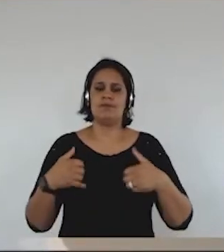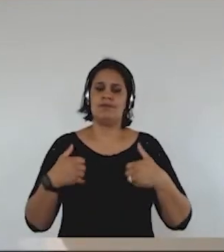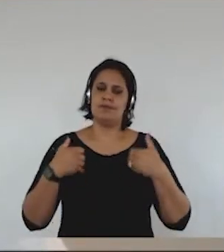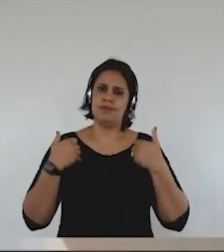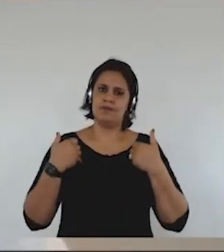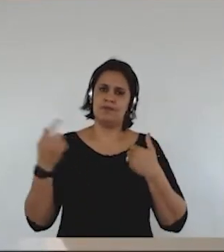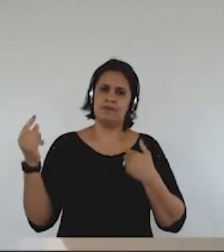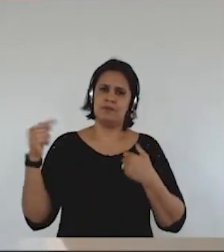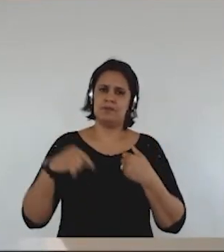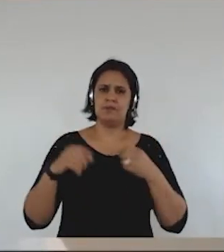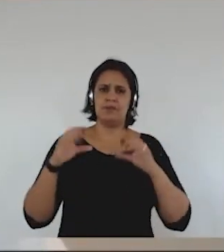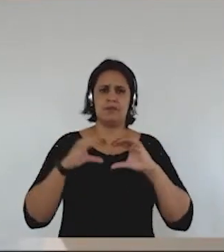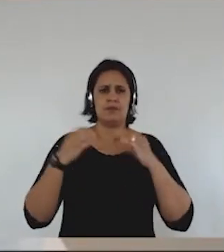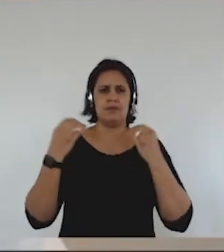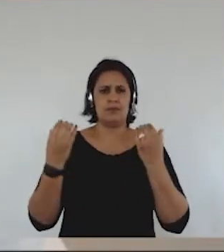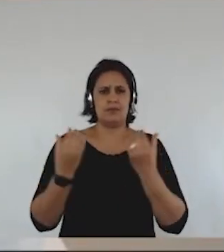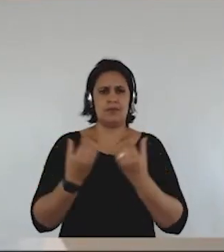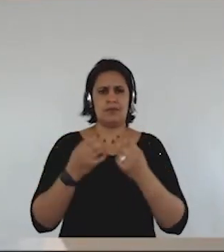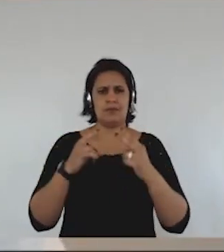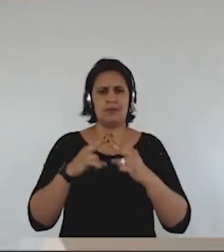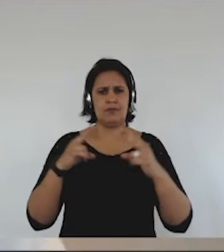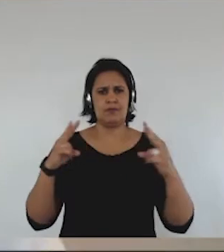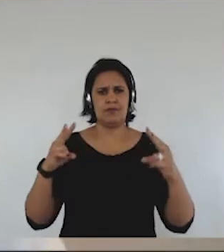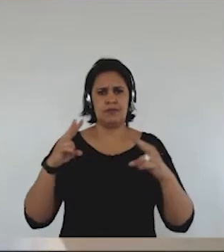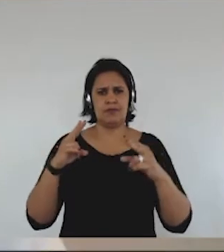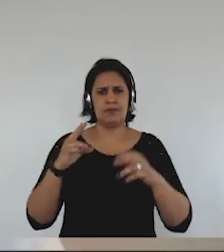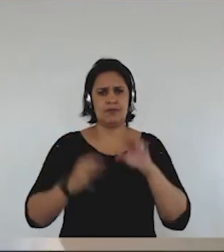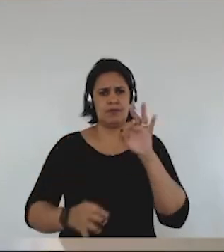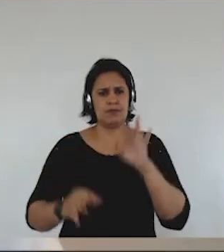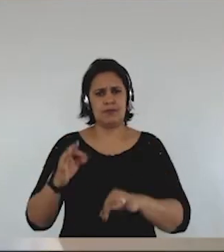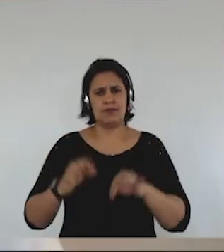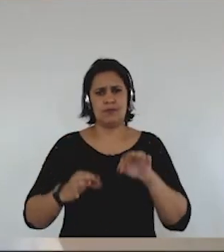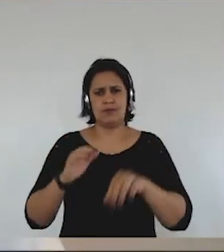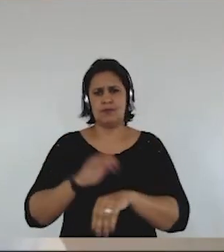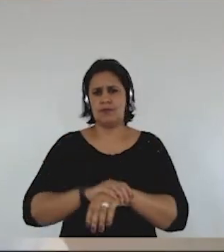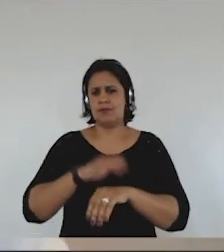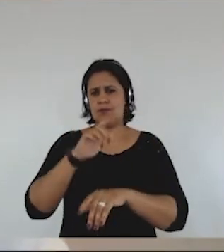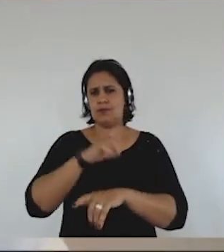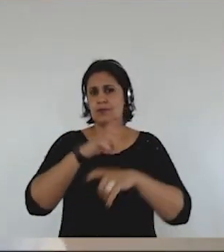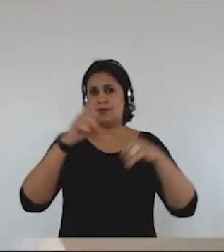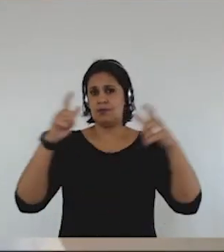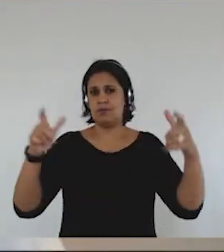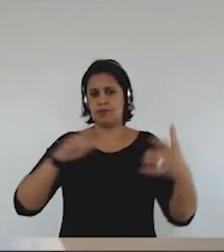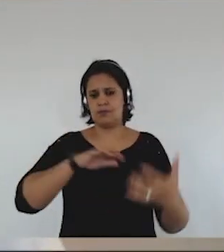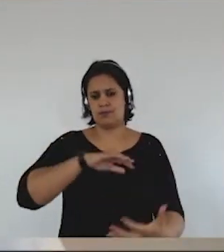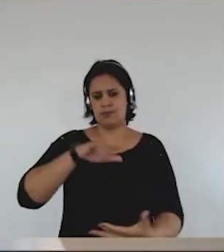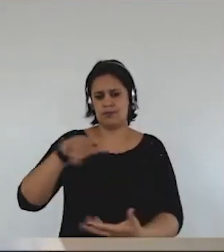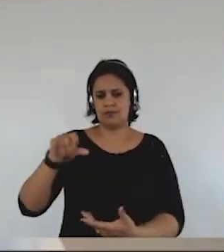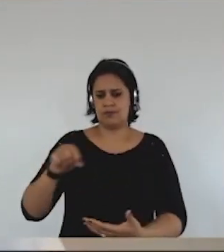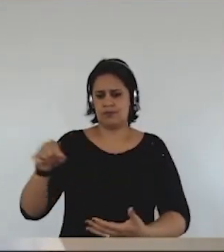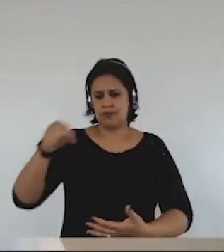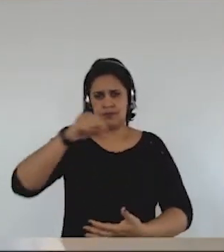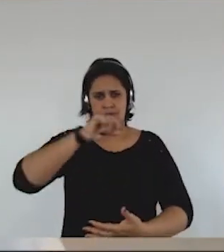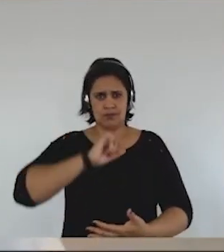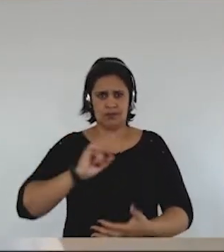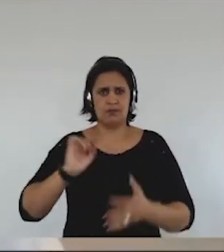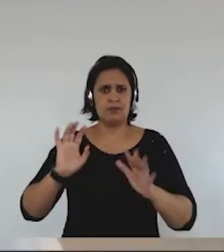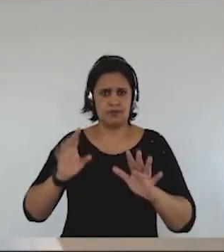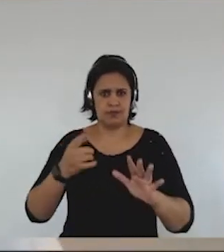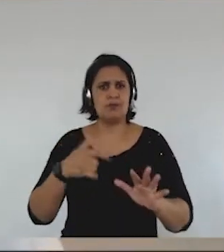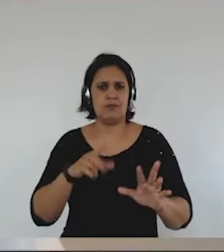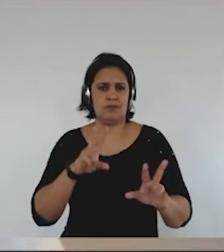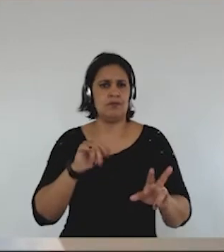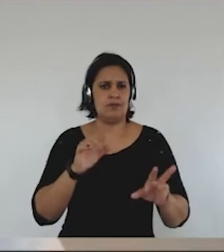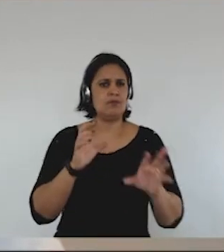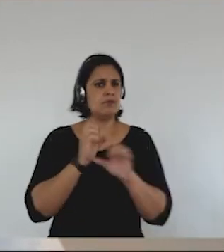maior congresso jurídico digital do mundo. Eu tenho certeza que, ao final, nós teremos isso devidamente